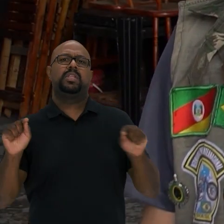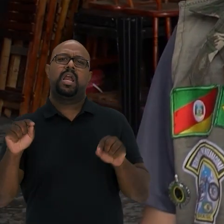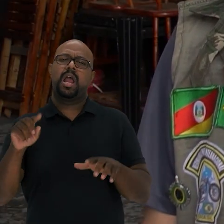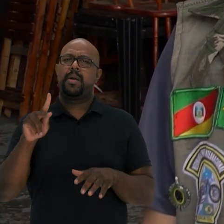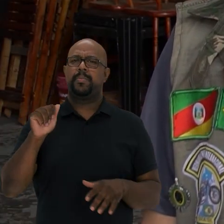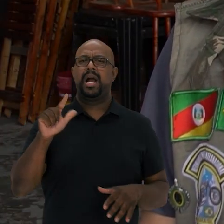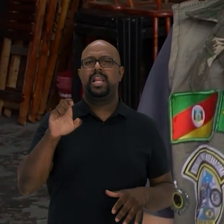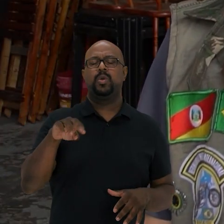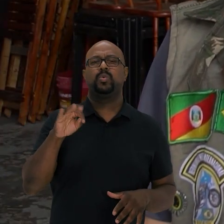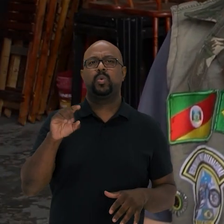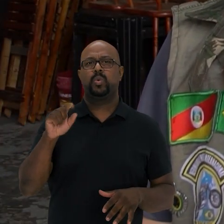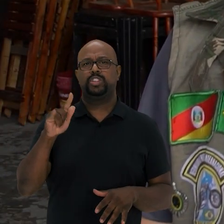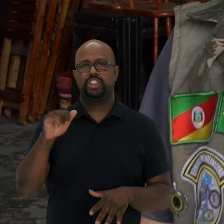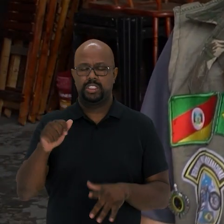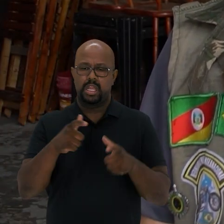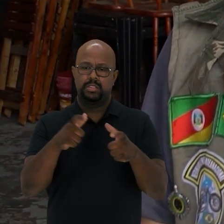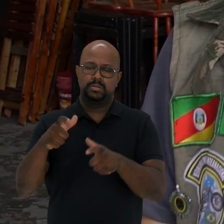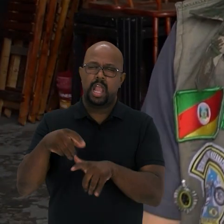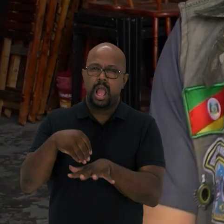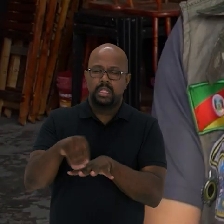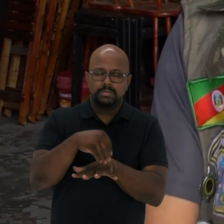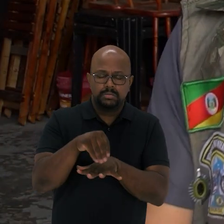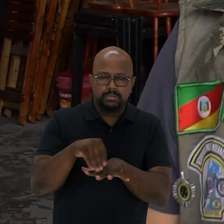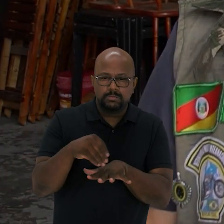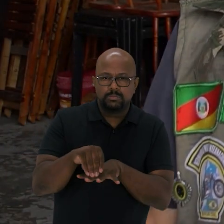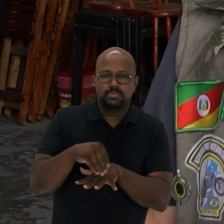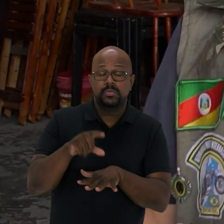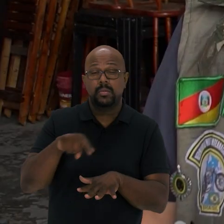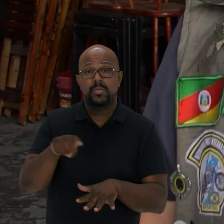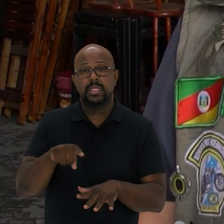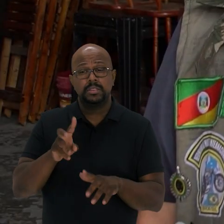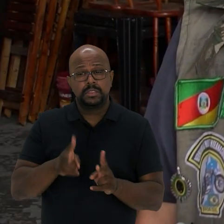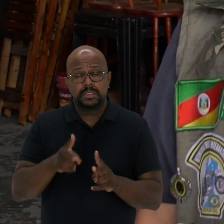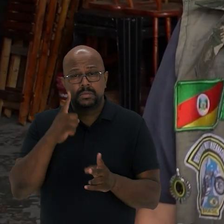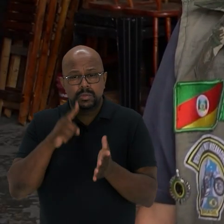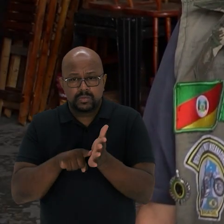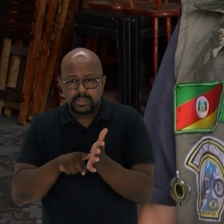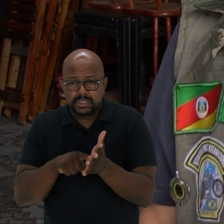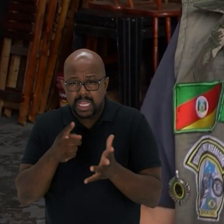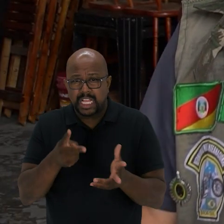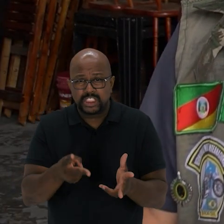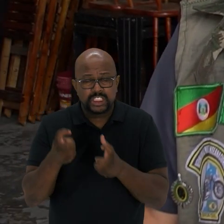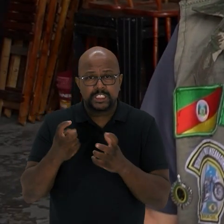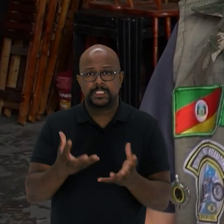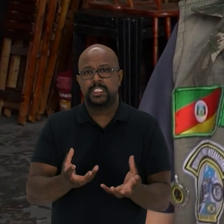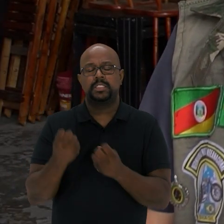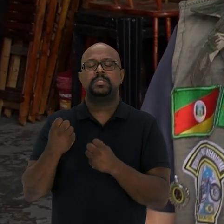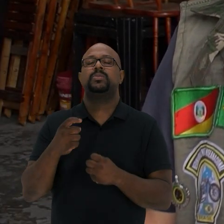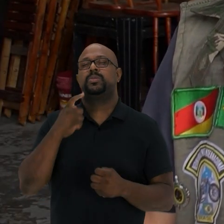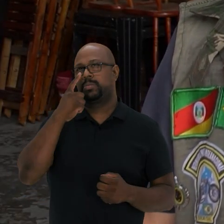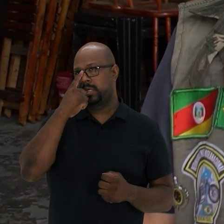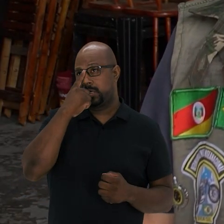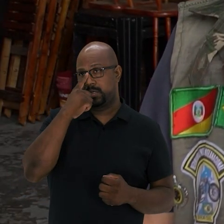ligados à paleontologia e fósseis, né, para que, sempre que se fosse fazer a extração